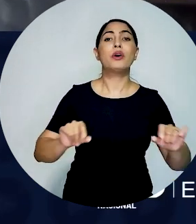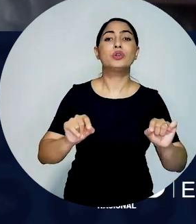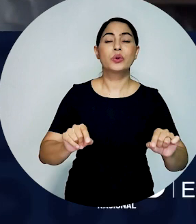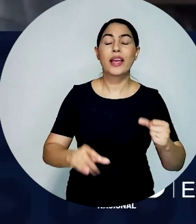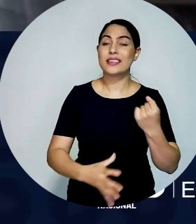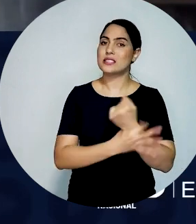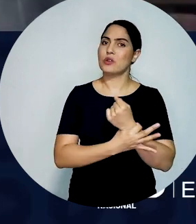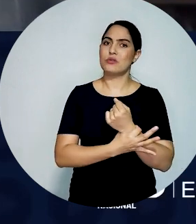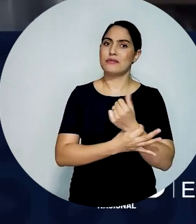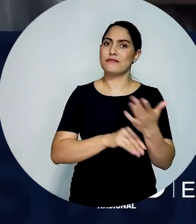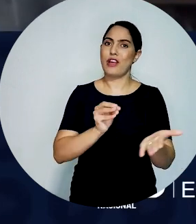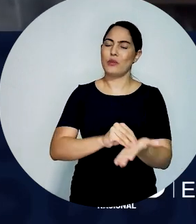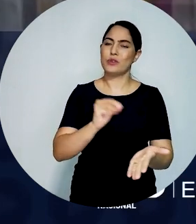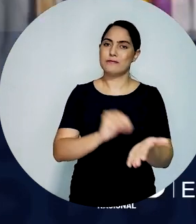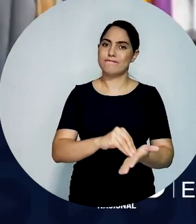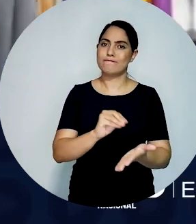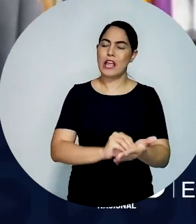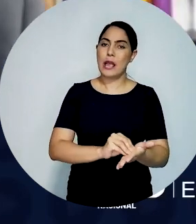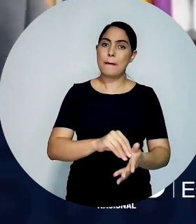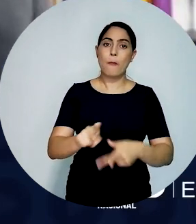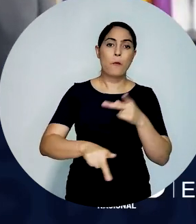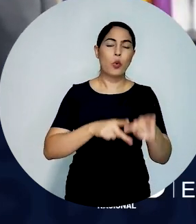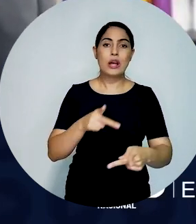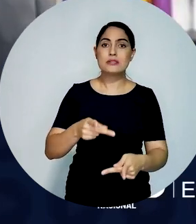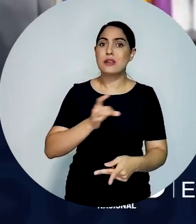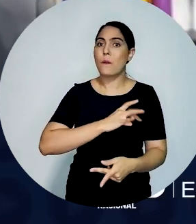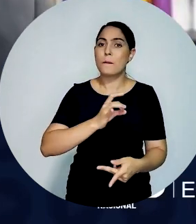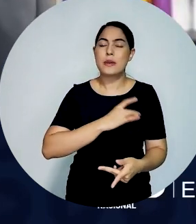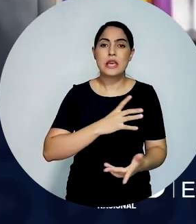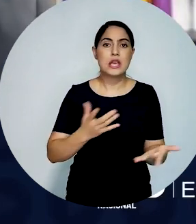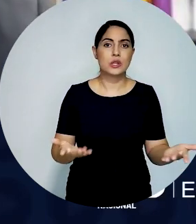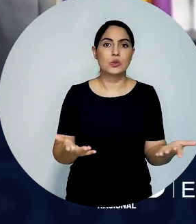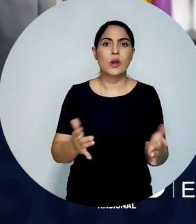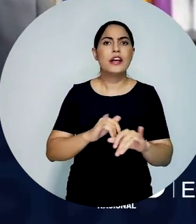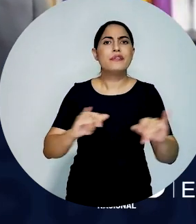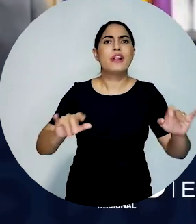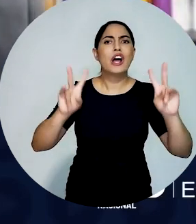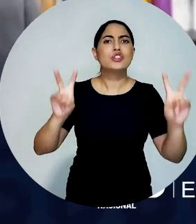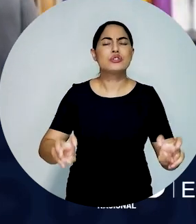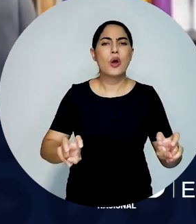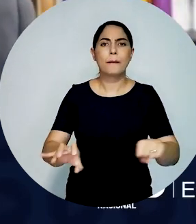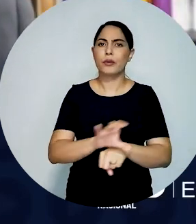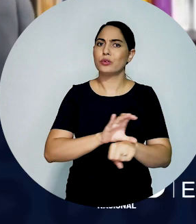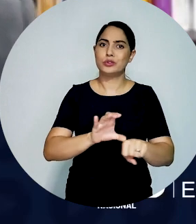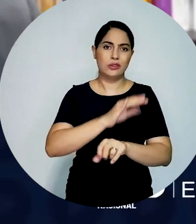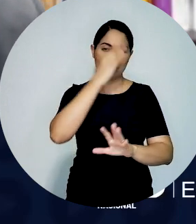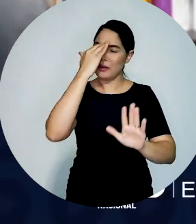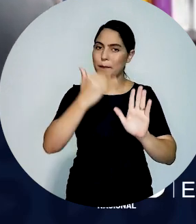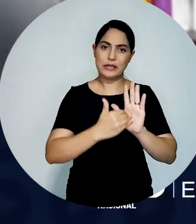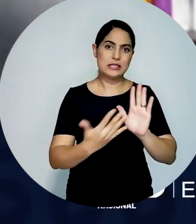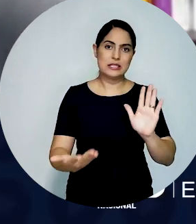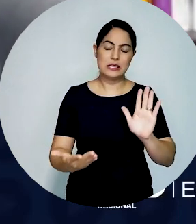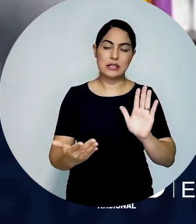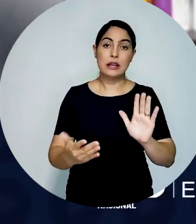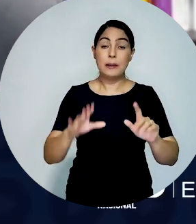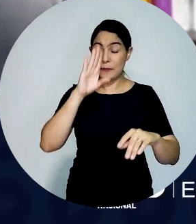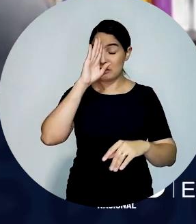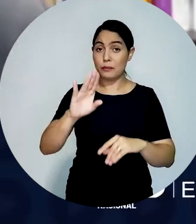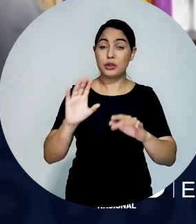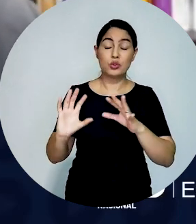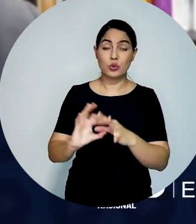enfim, é uma brincadeira, mas que reflete a insegurança. É esse o temor que as pessoas têm, e já houve quem cogitasse